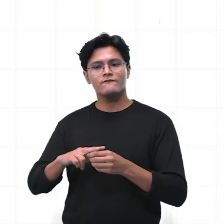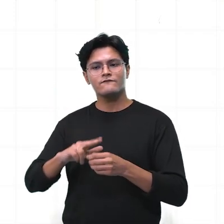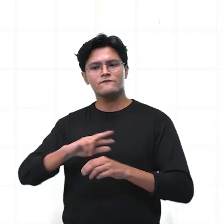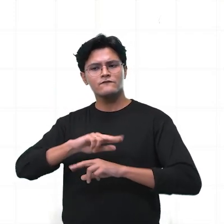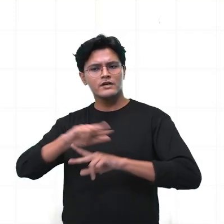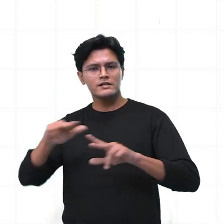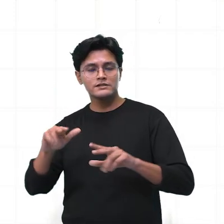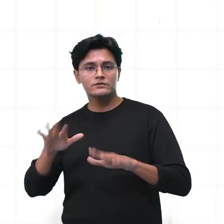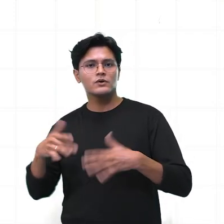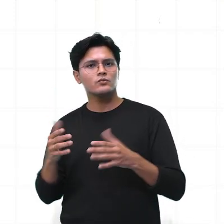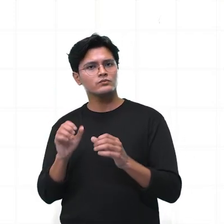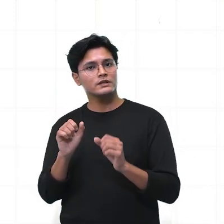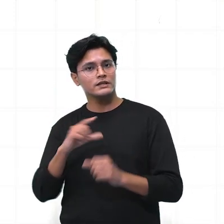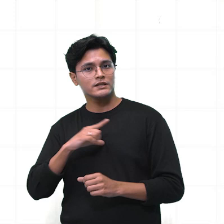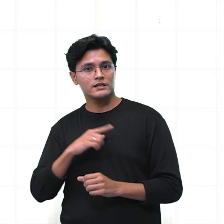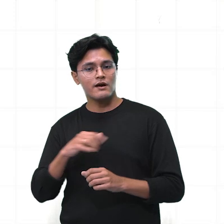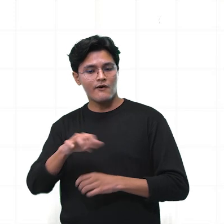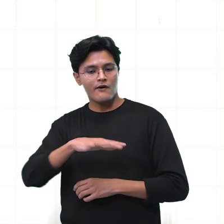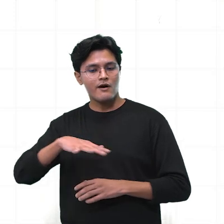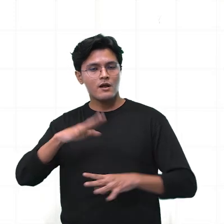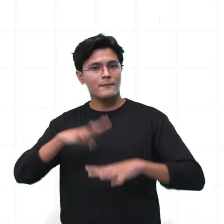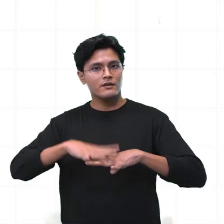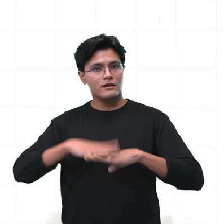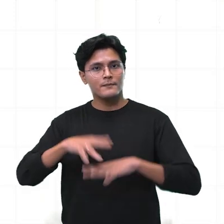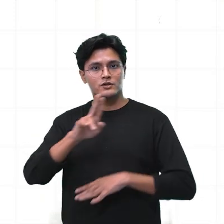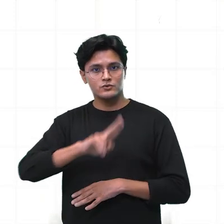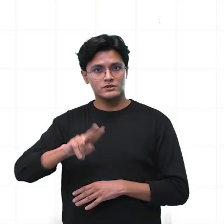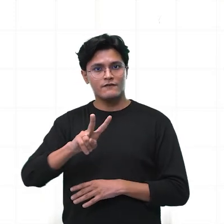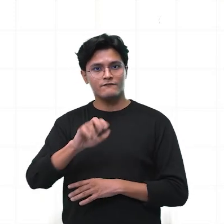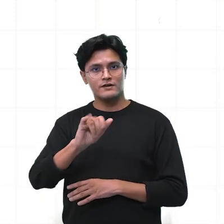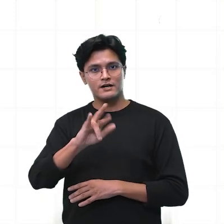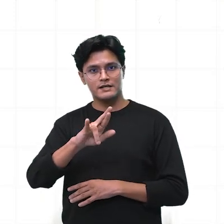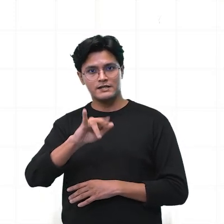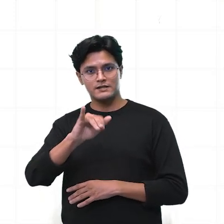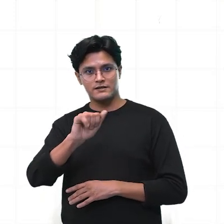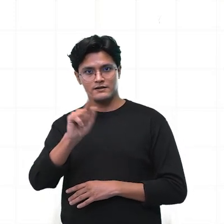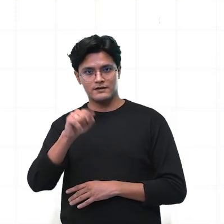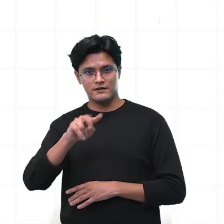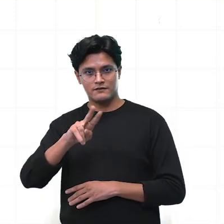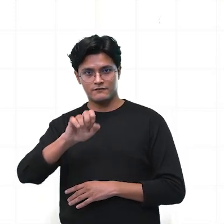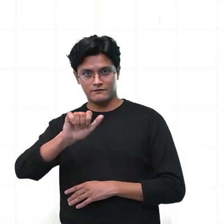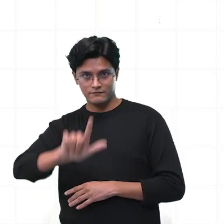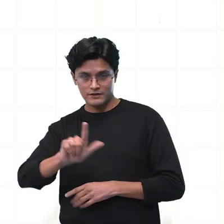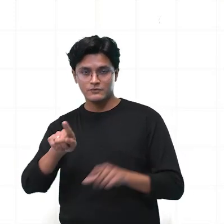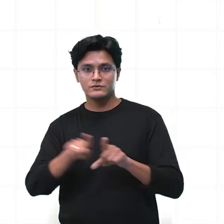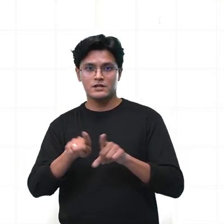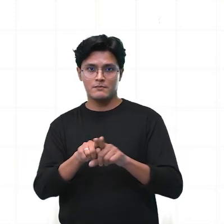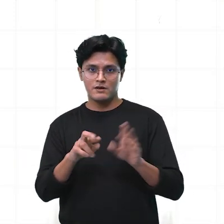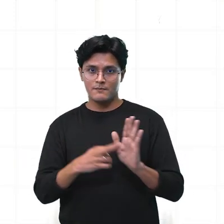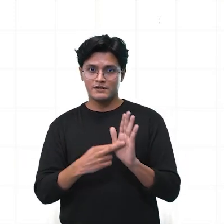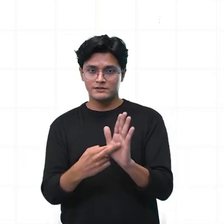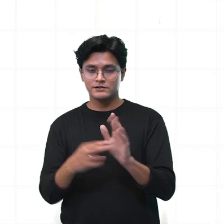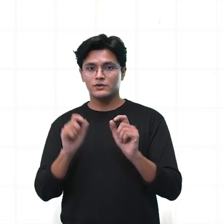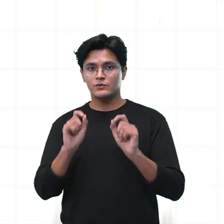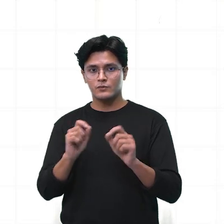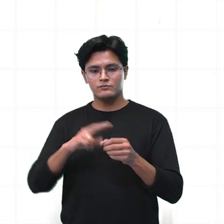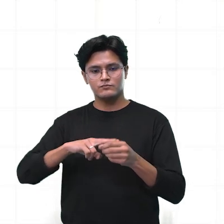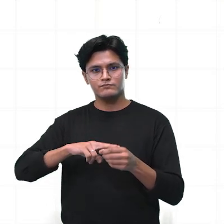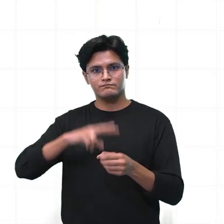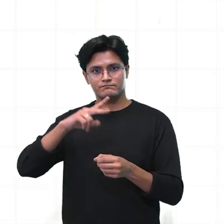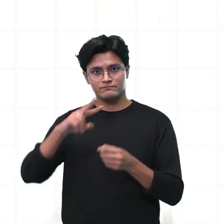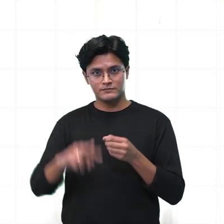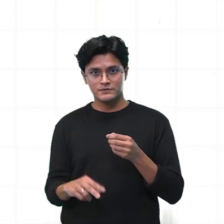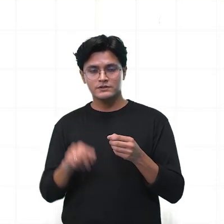variável, tá? Que também será representada por uma letra. E pode ser qualquer letra, assim como